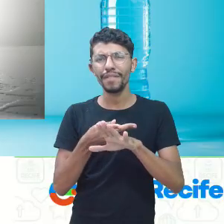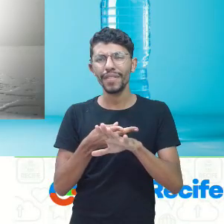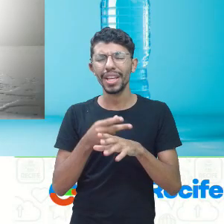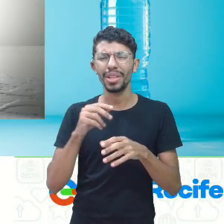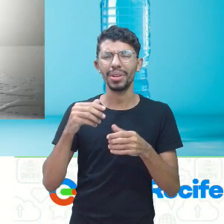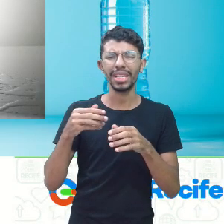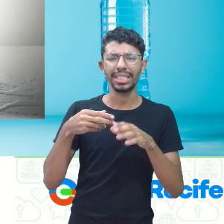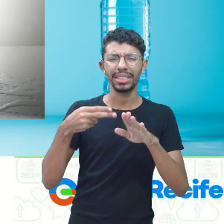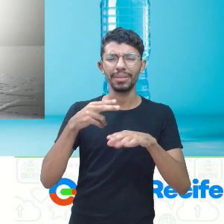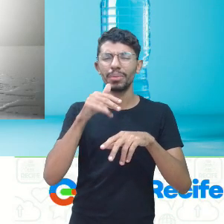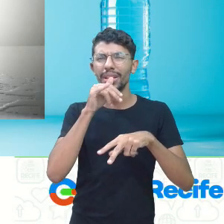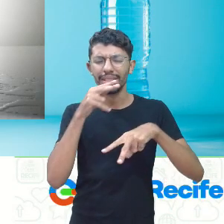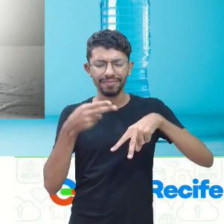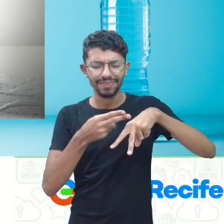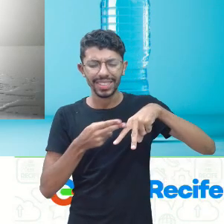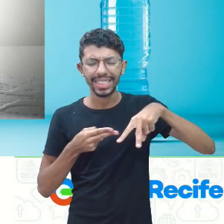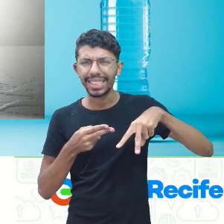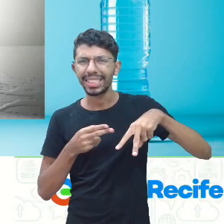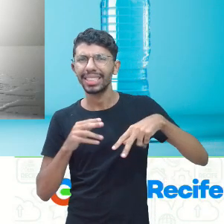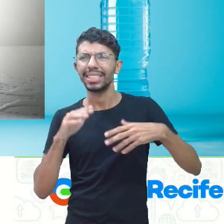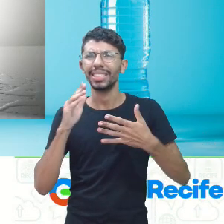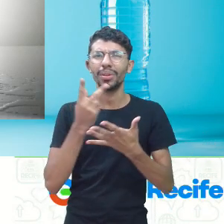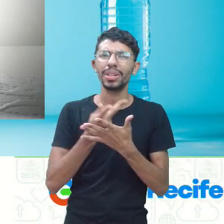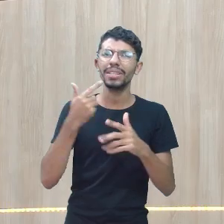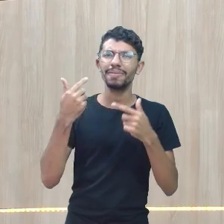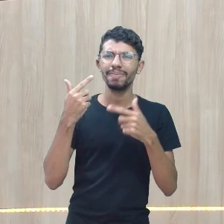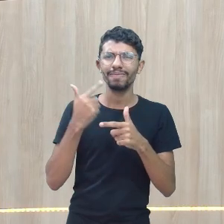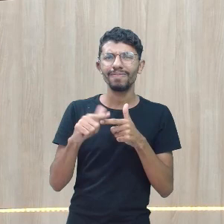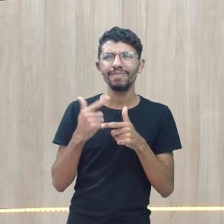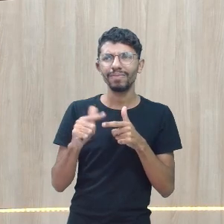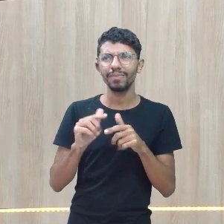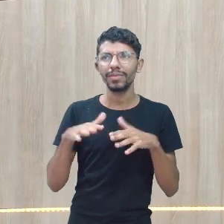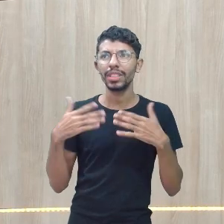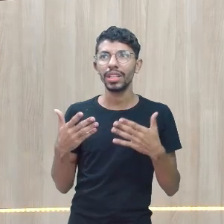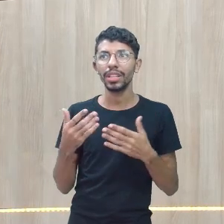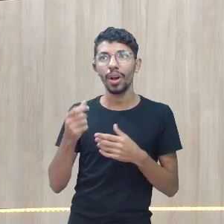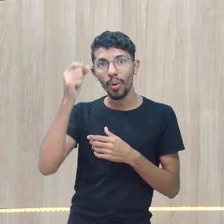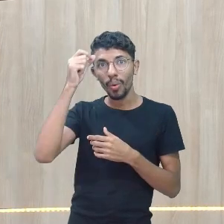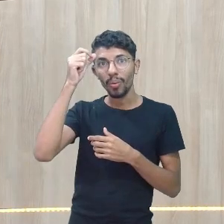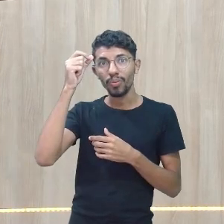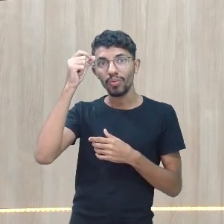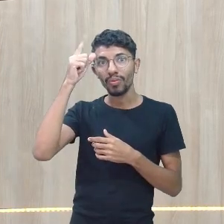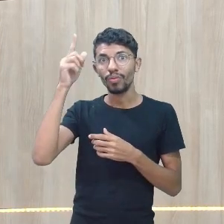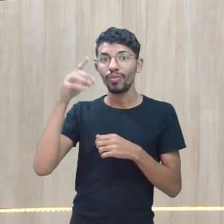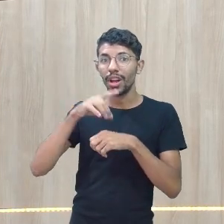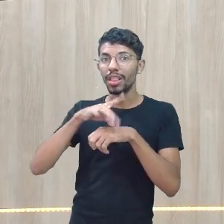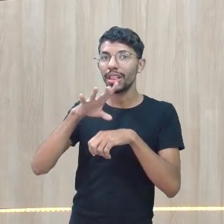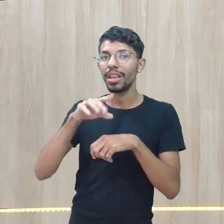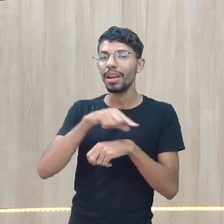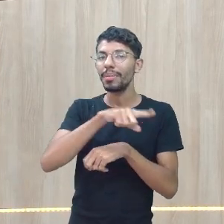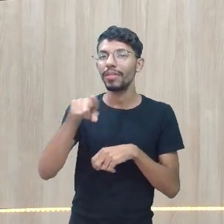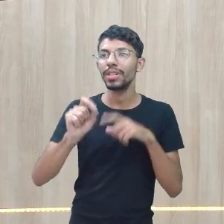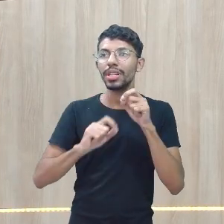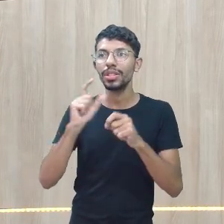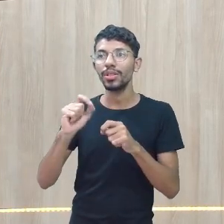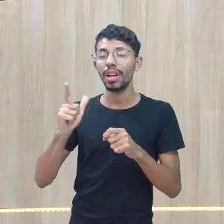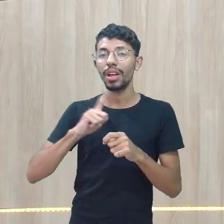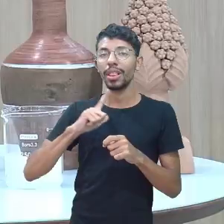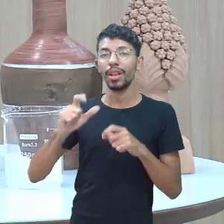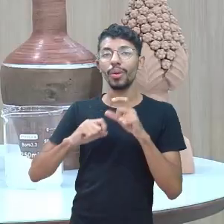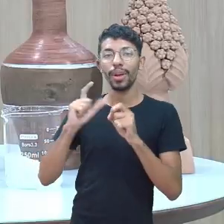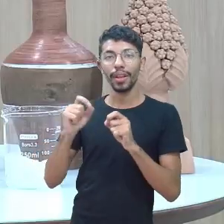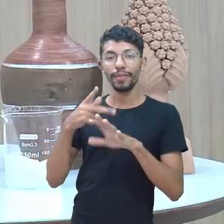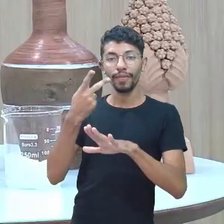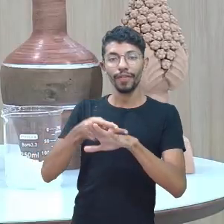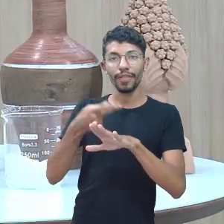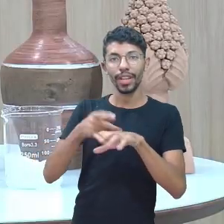mais grossas. E aqui eu estou trazendo para vocês uma dica. Então aqui eu tenho, ó, vidro quebrado, e